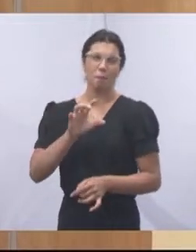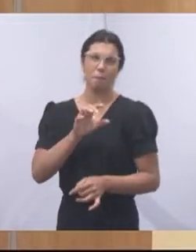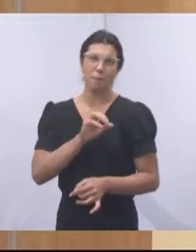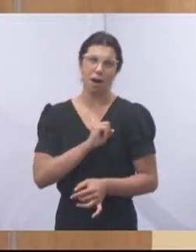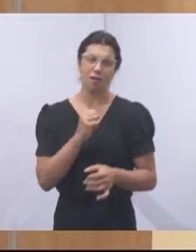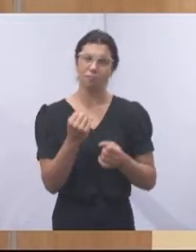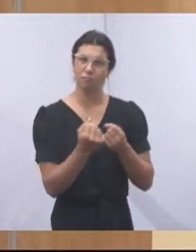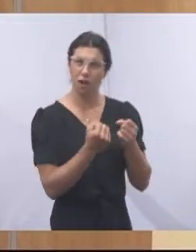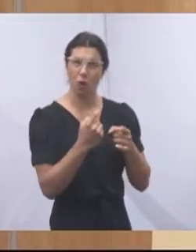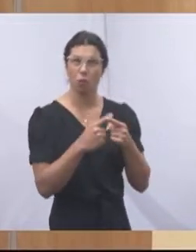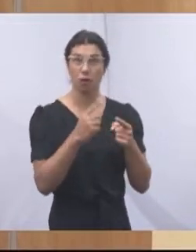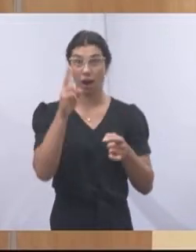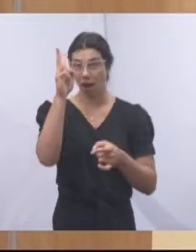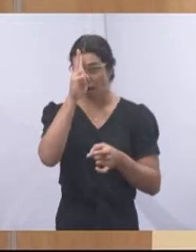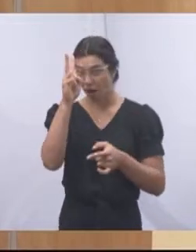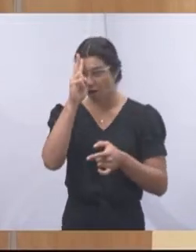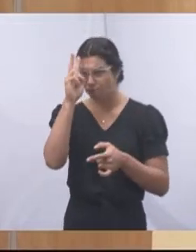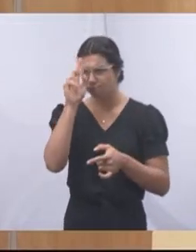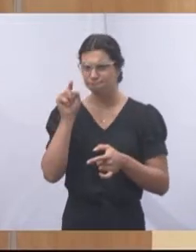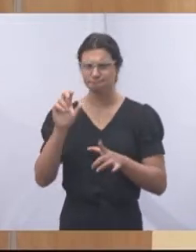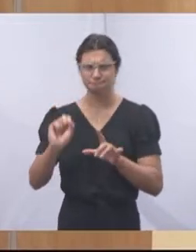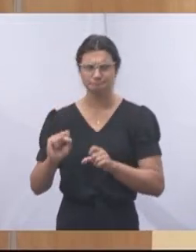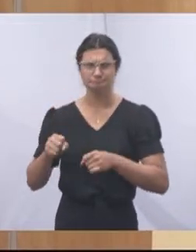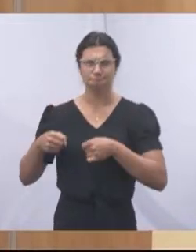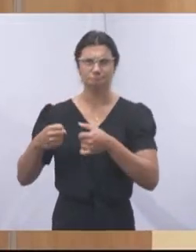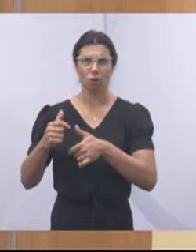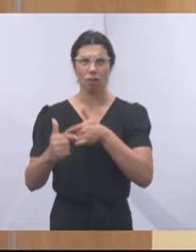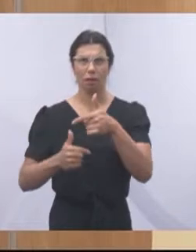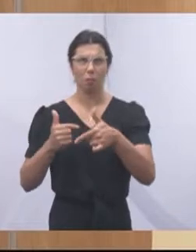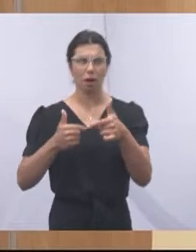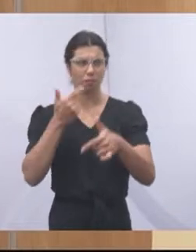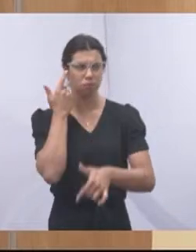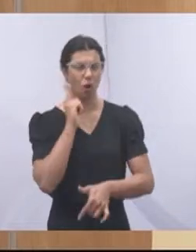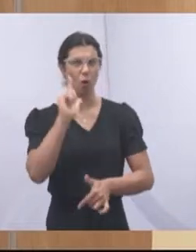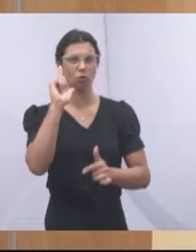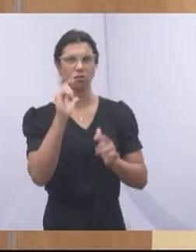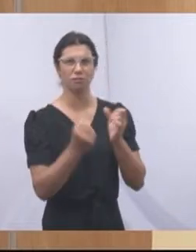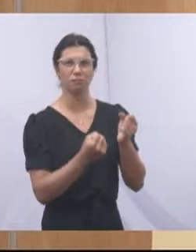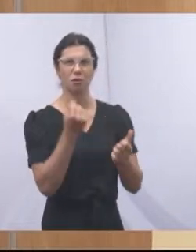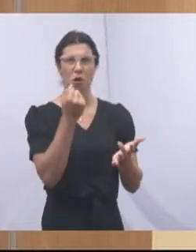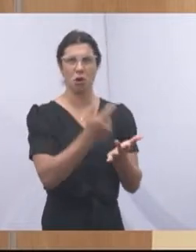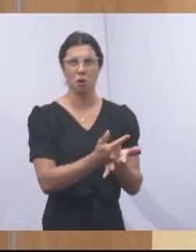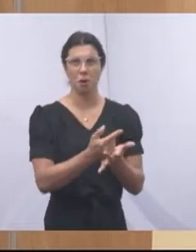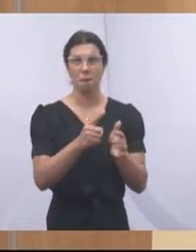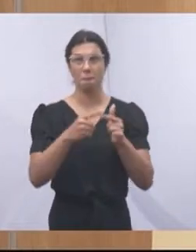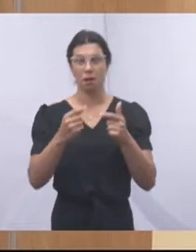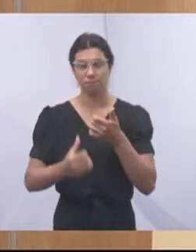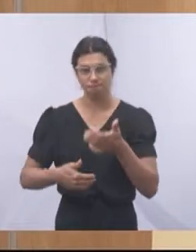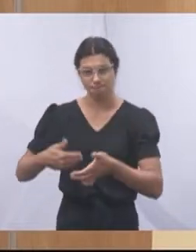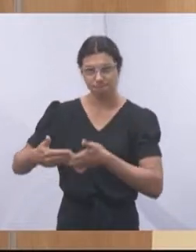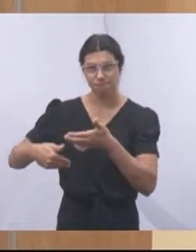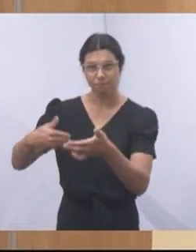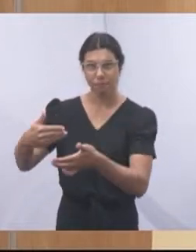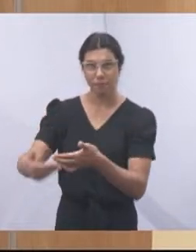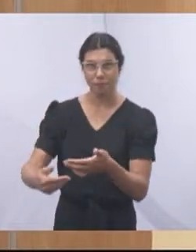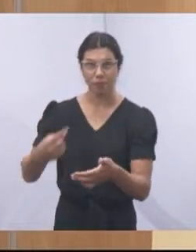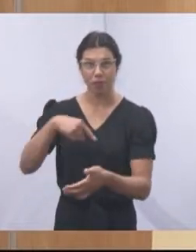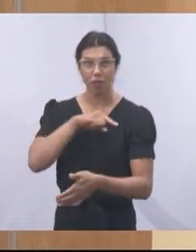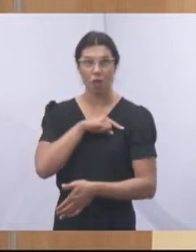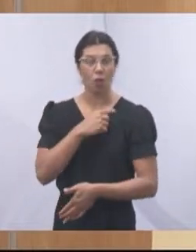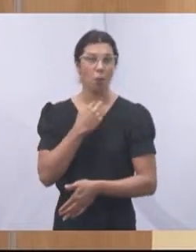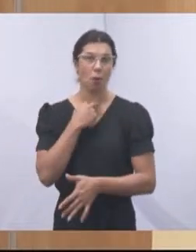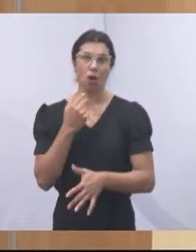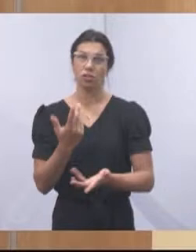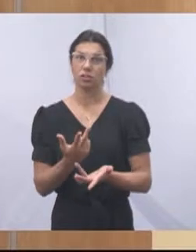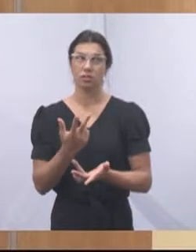esforço árduo. Em um ponto notável de sua trajetória, não podemos deixar de mencionar a